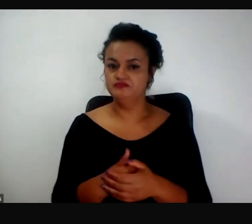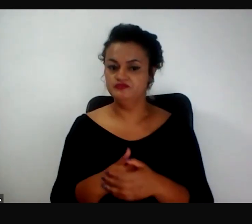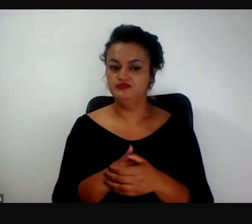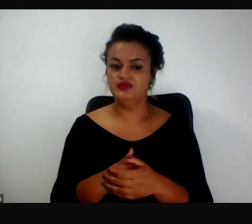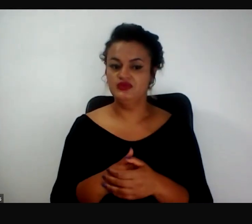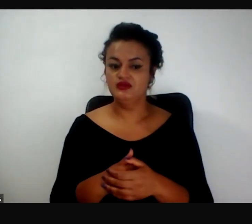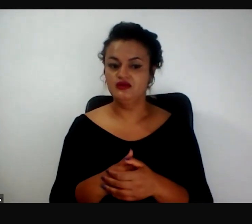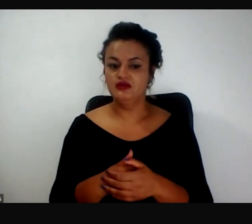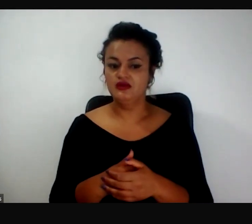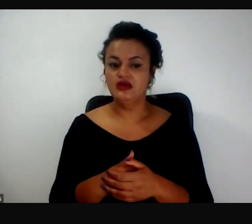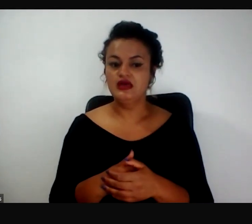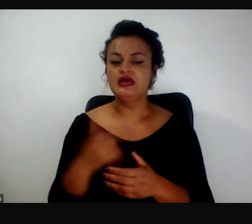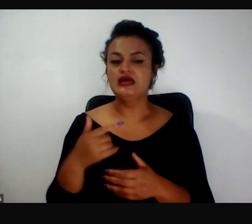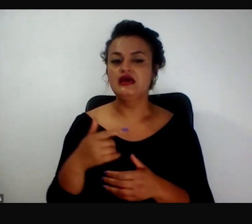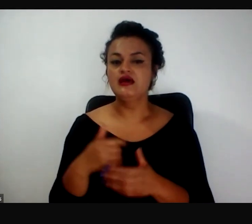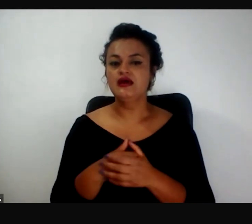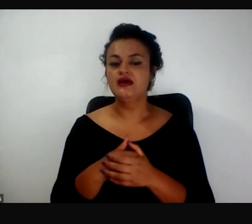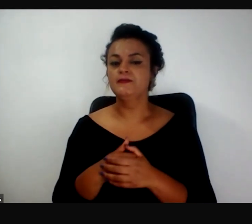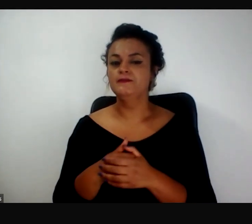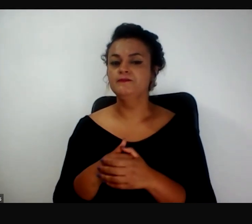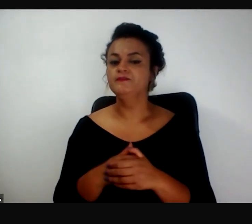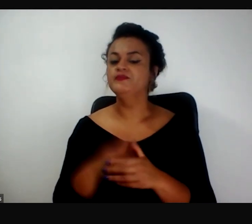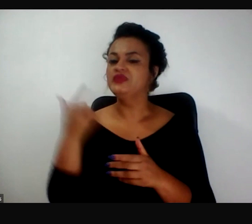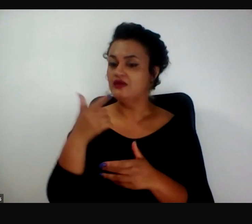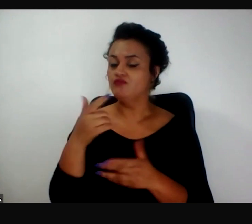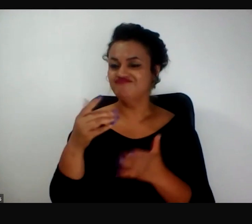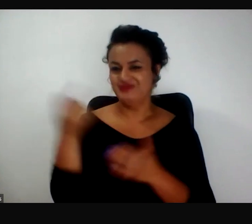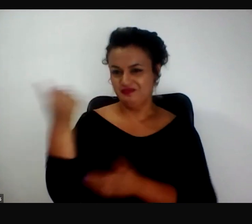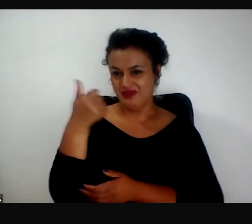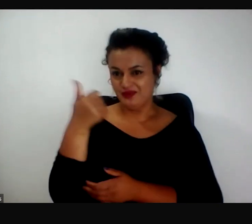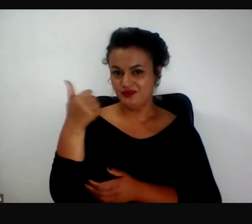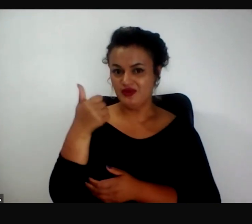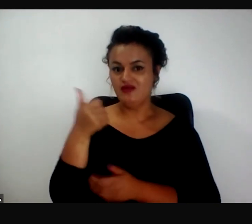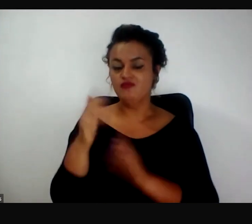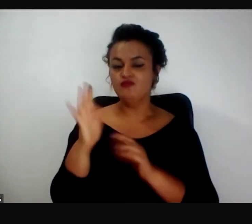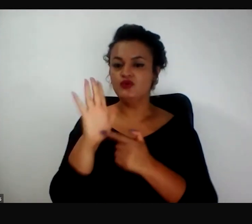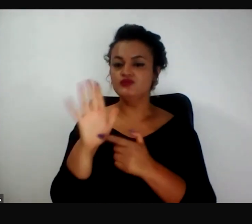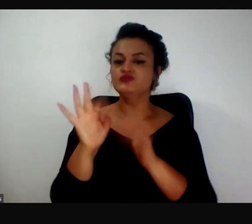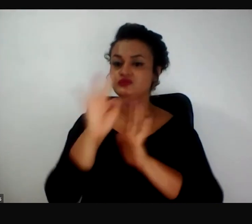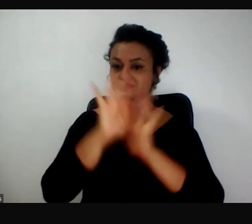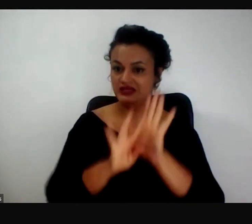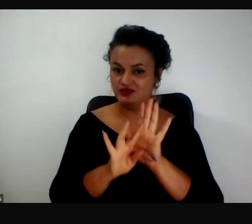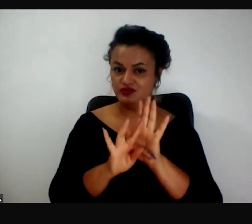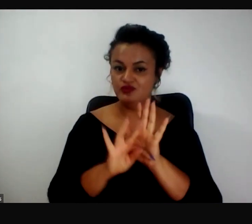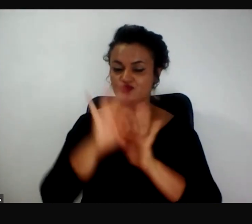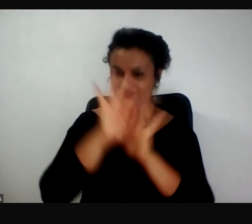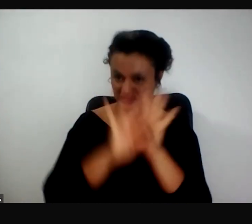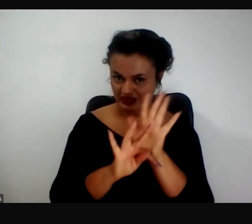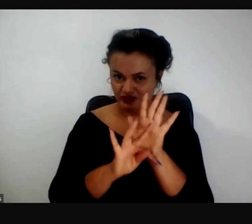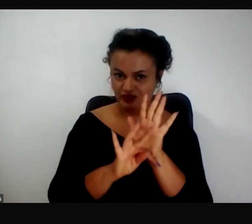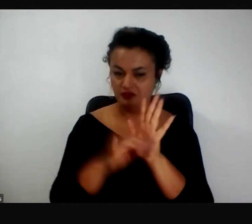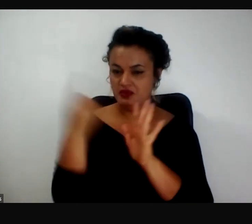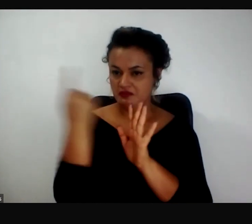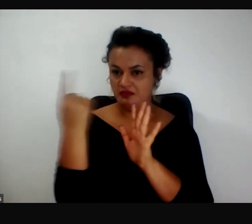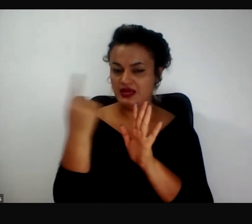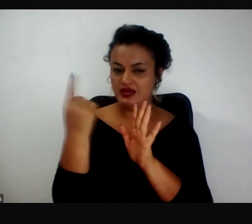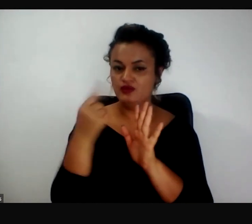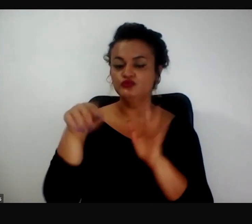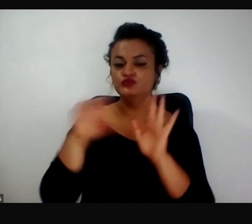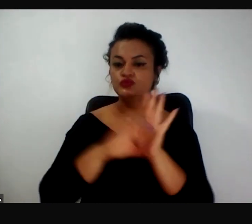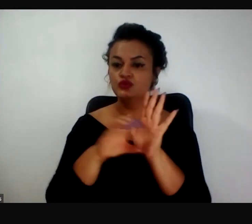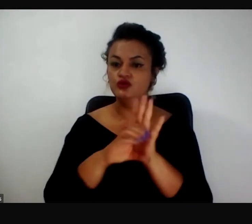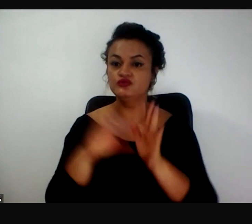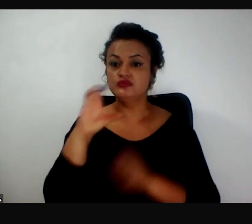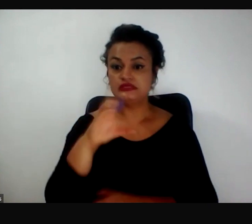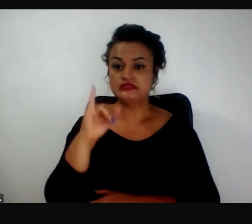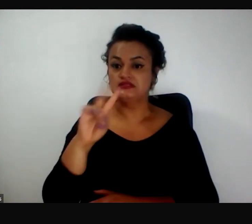alguma frustração também. Devo começar com o texto do título preliminar do nosso Código Civil, que é